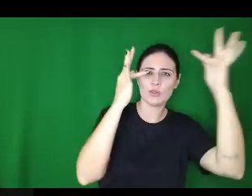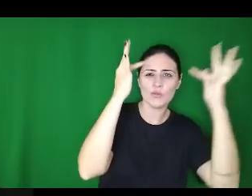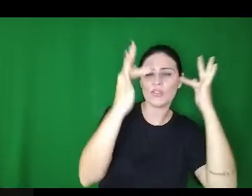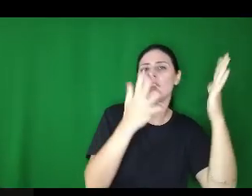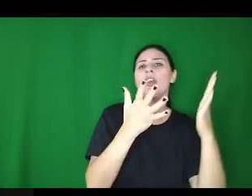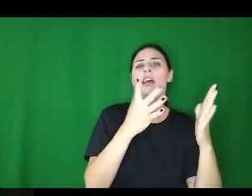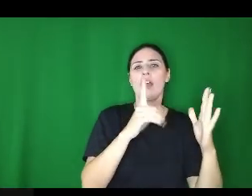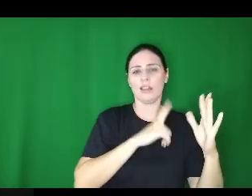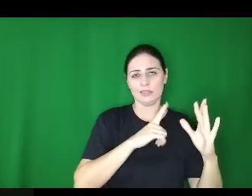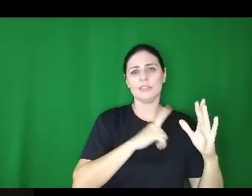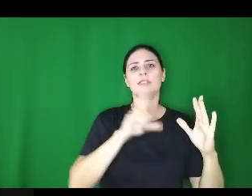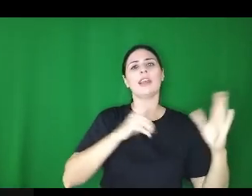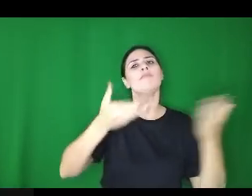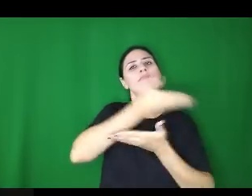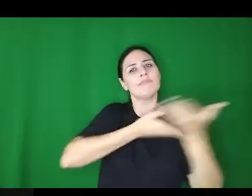Bom,